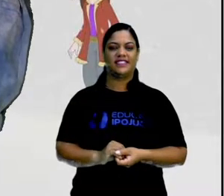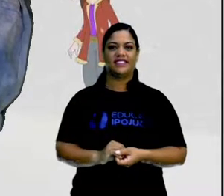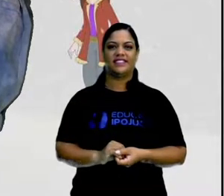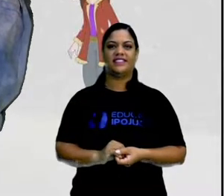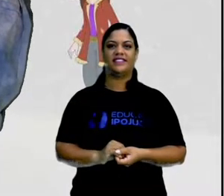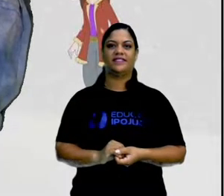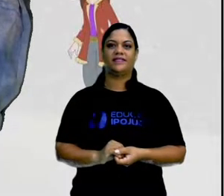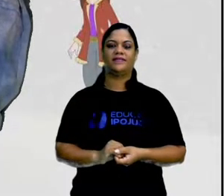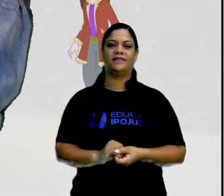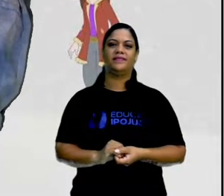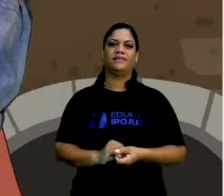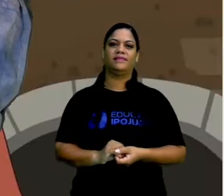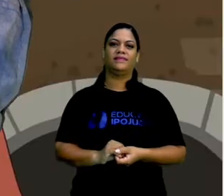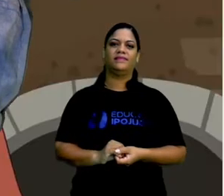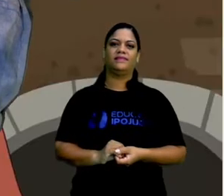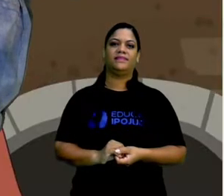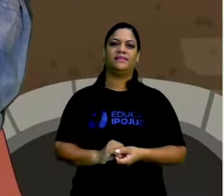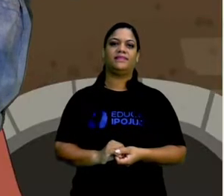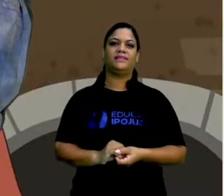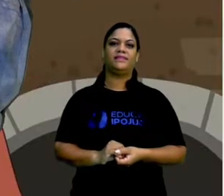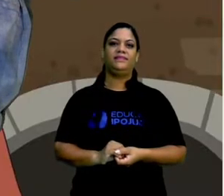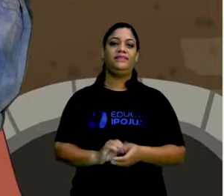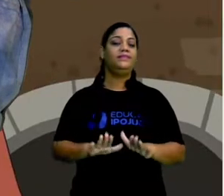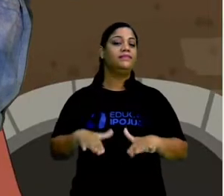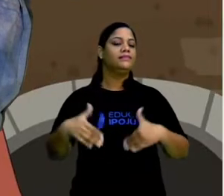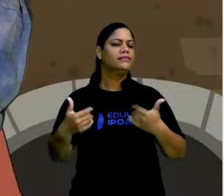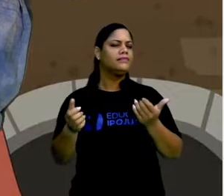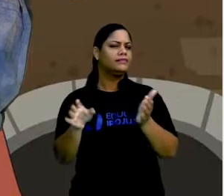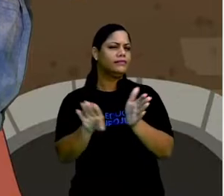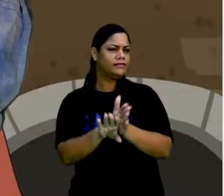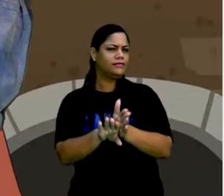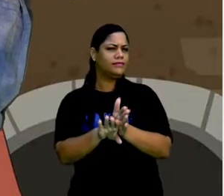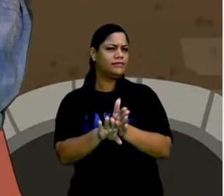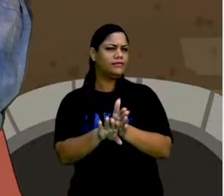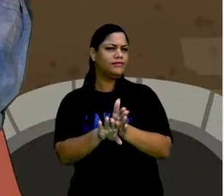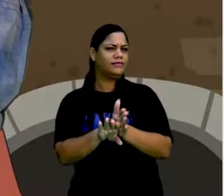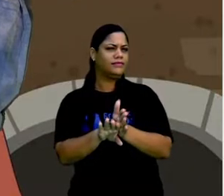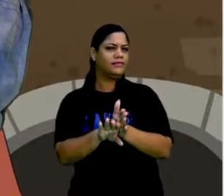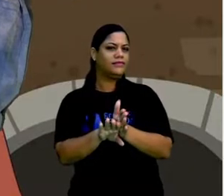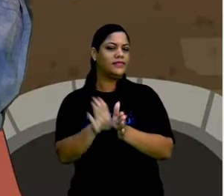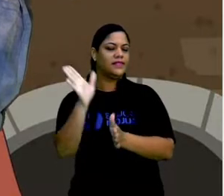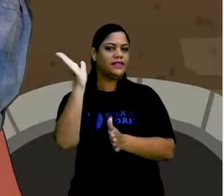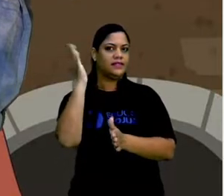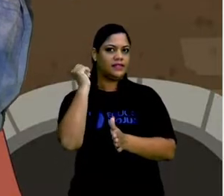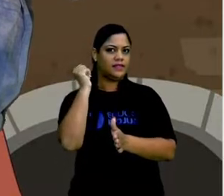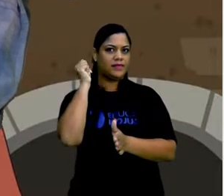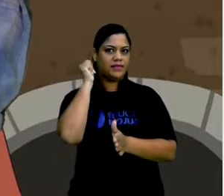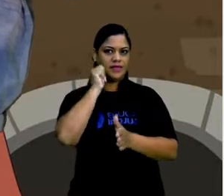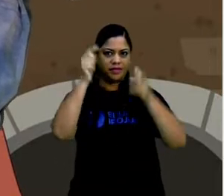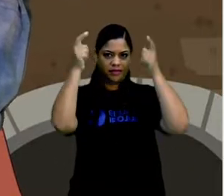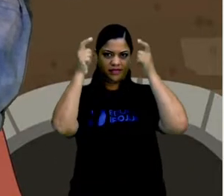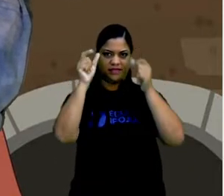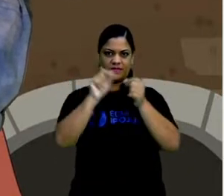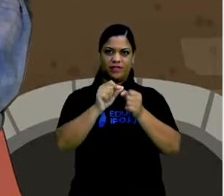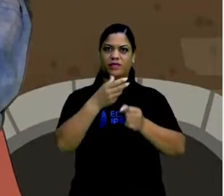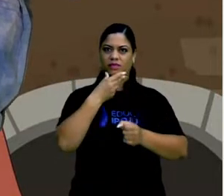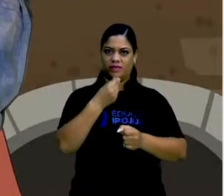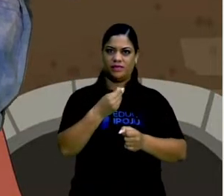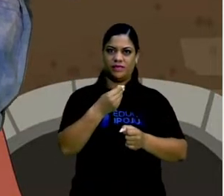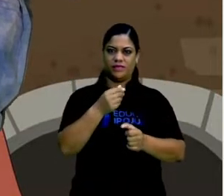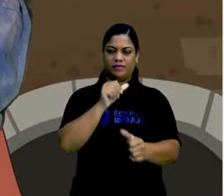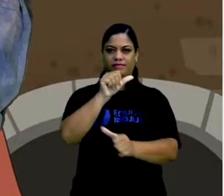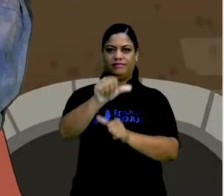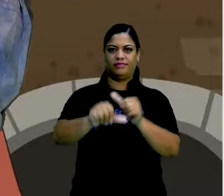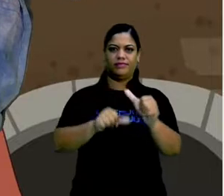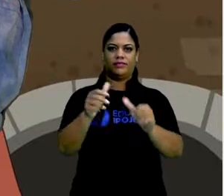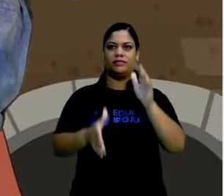rainha da neve. Quando chegou lá, Sabe o que a rainha fez com o menino? Transformou